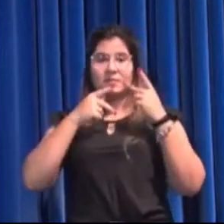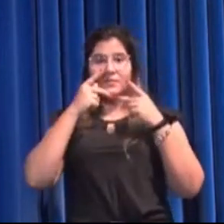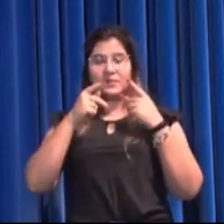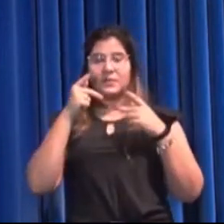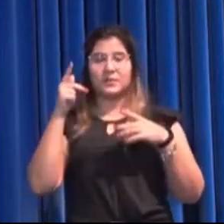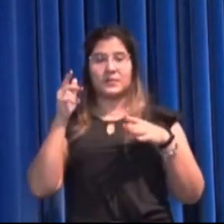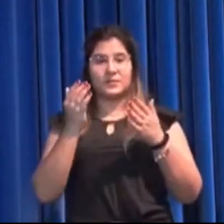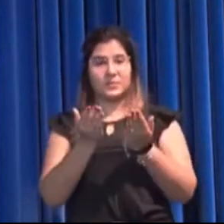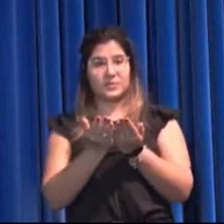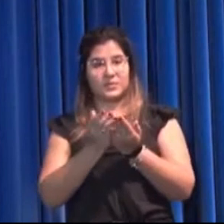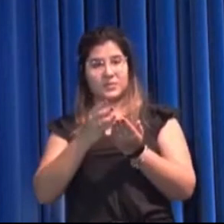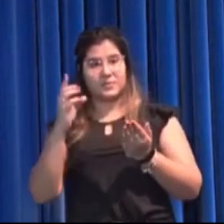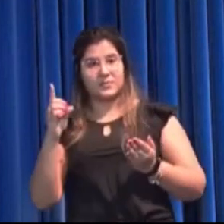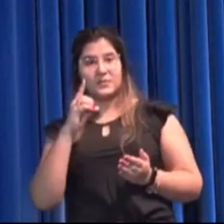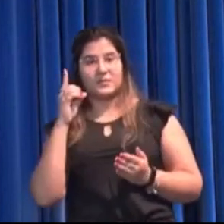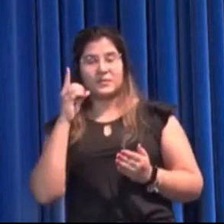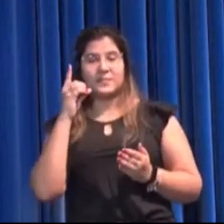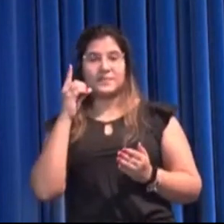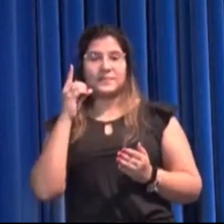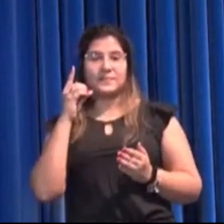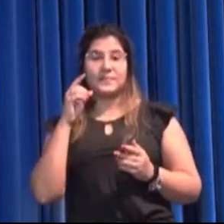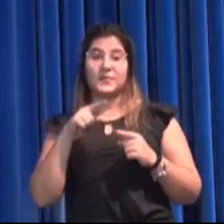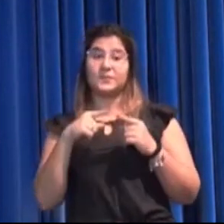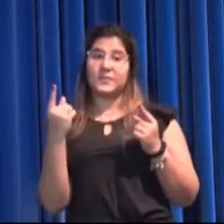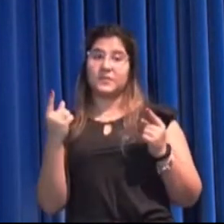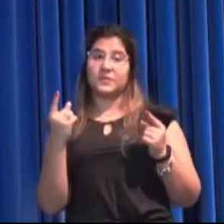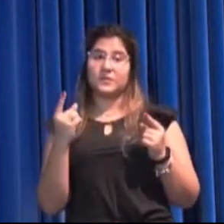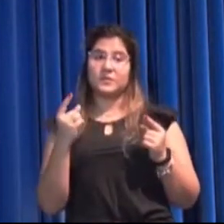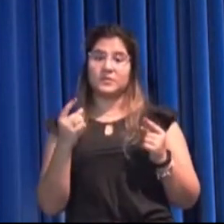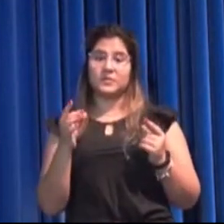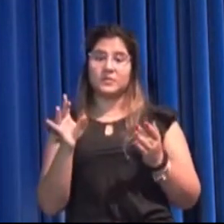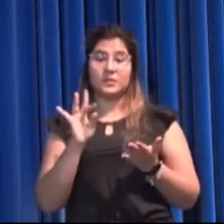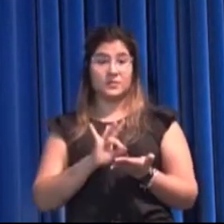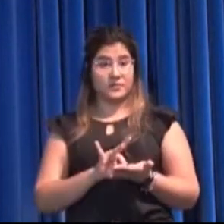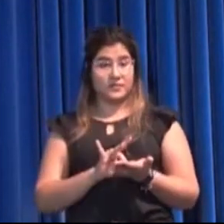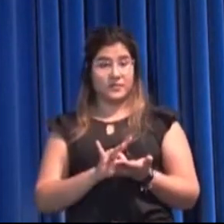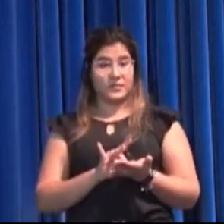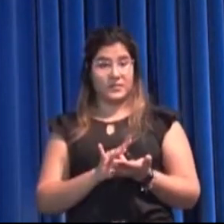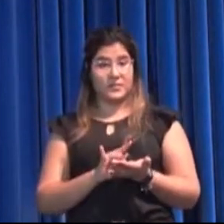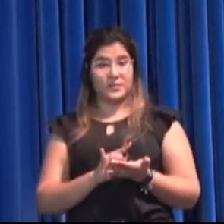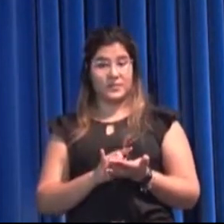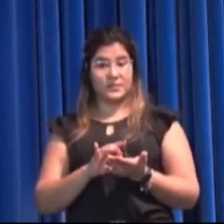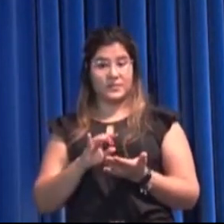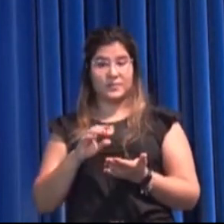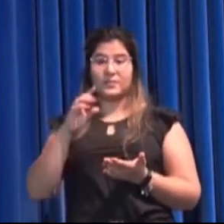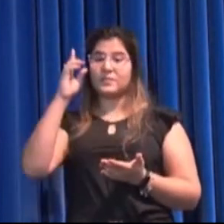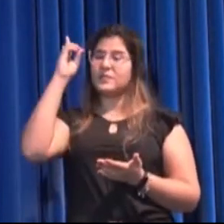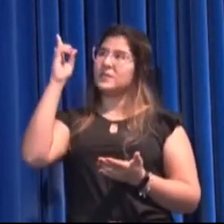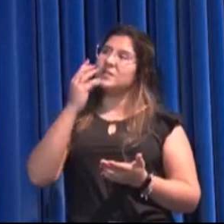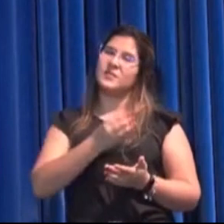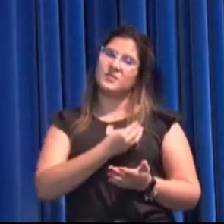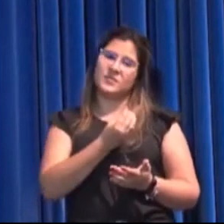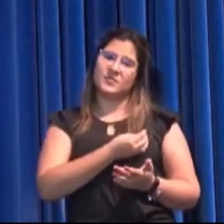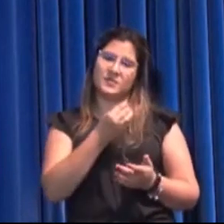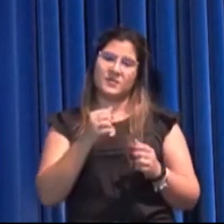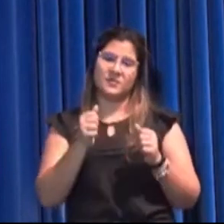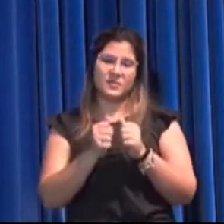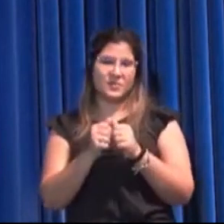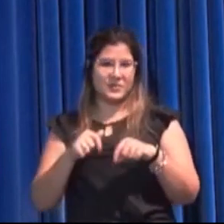teu servo Davi. Mas, de fato, habitaria Deus com os homens na